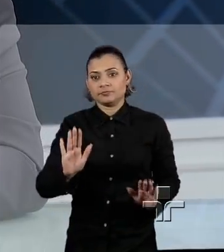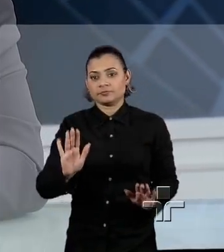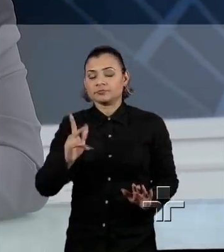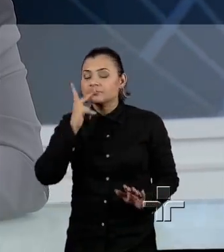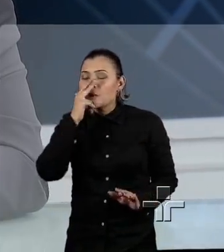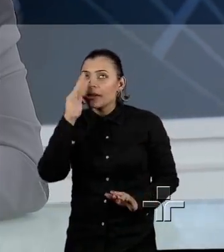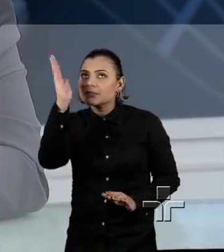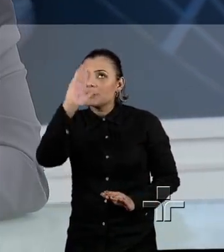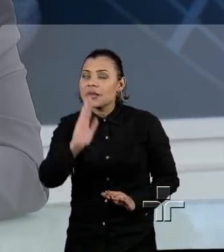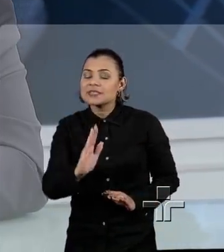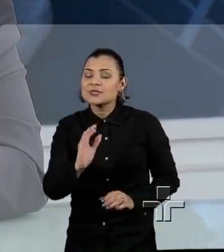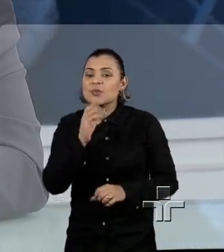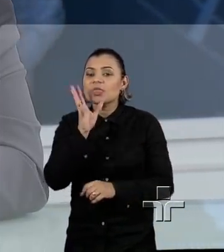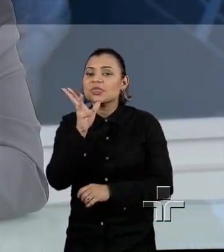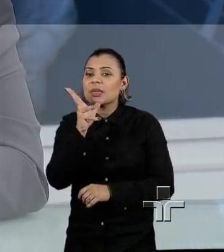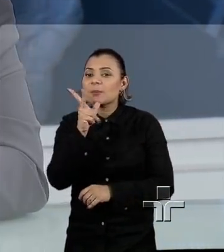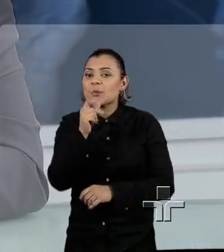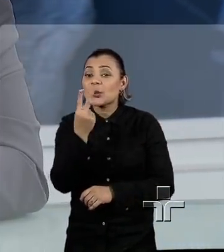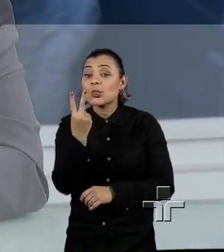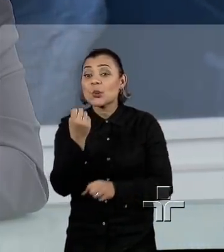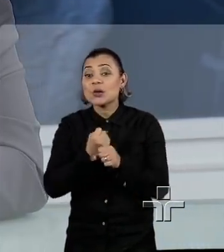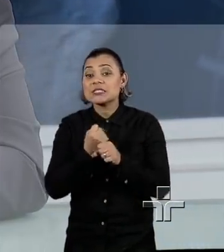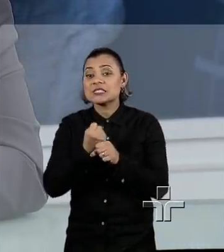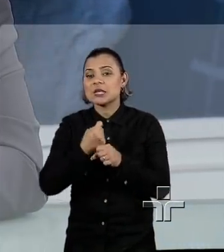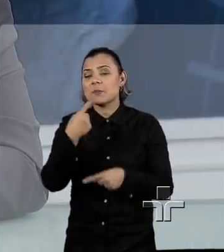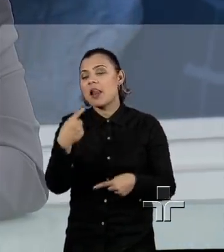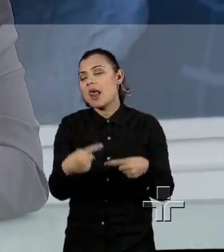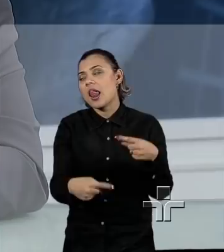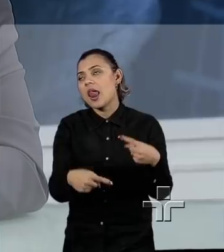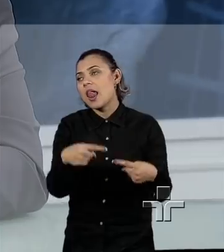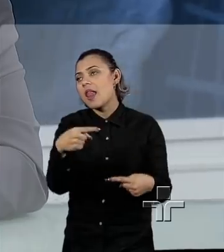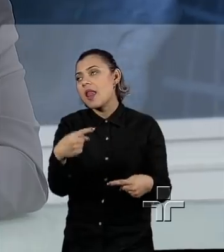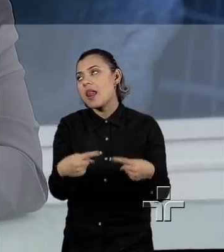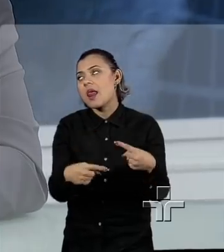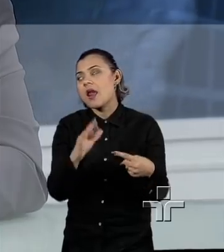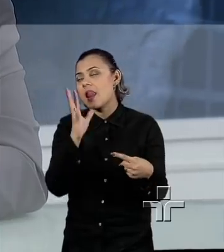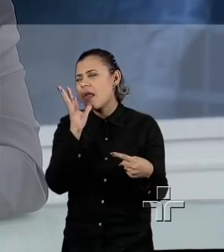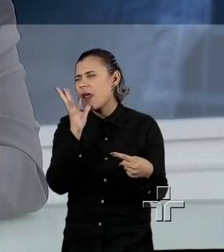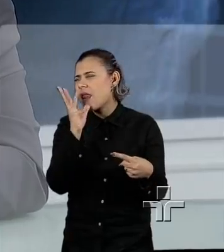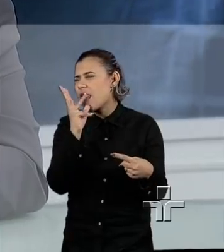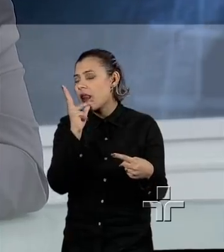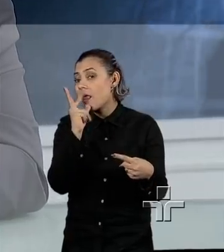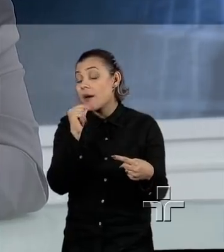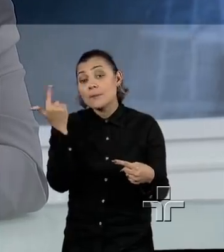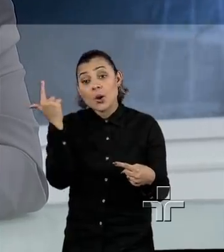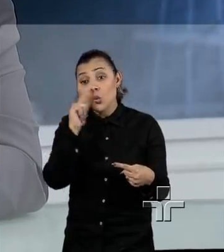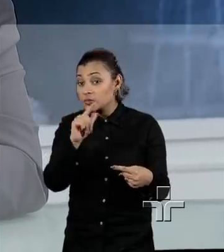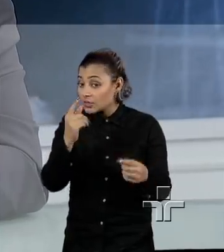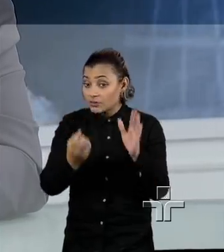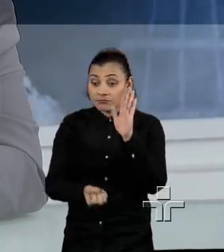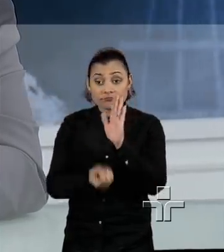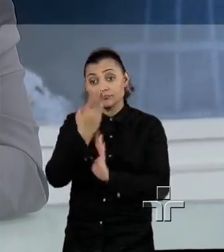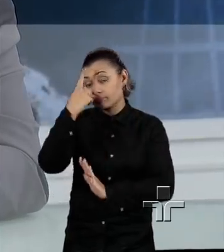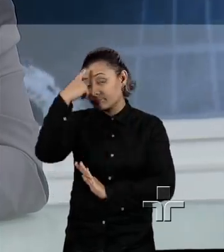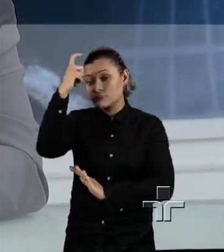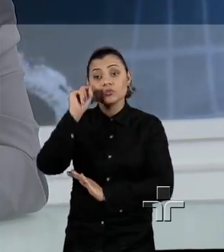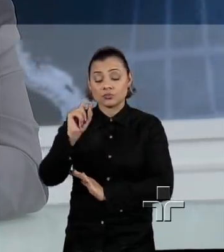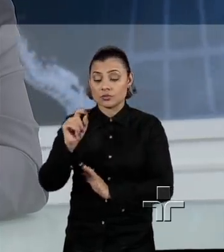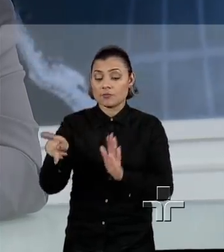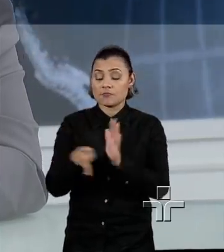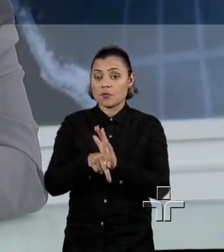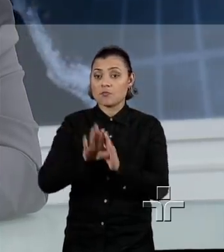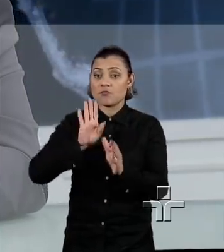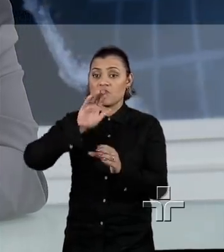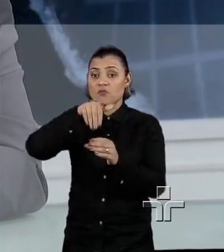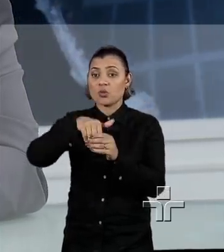Brasil demorou uns 2 anos de discussão extensa para que se pudesse criar um sistema onde o parlamentar pudesse